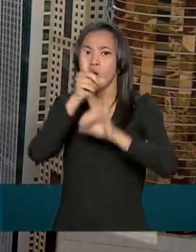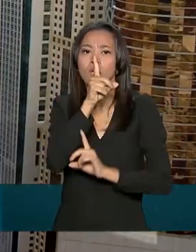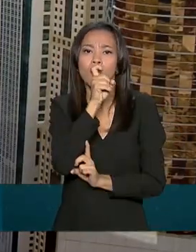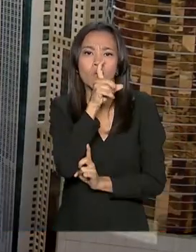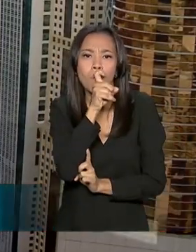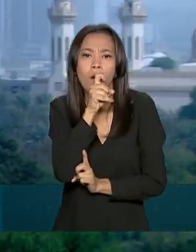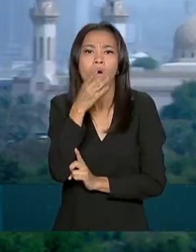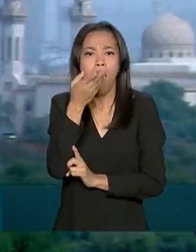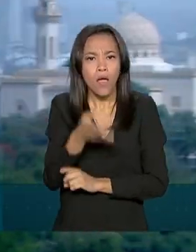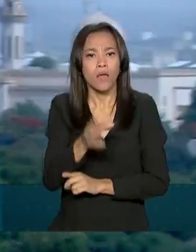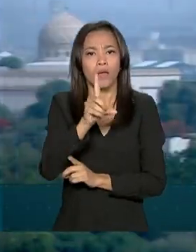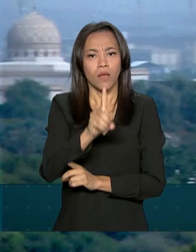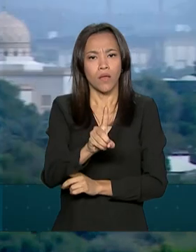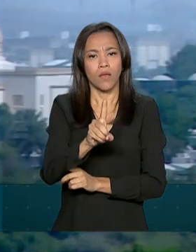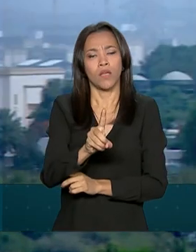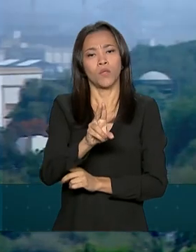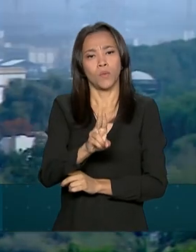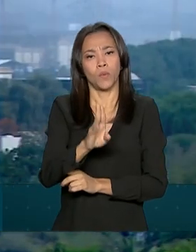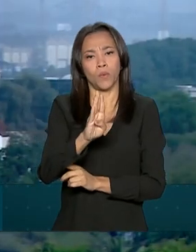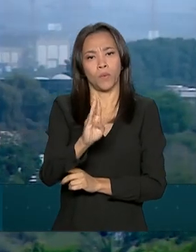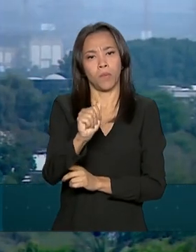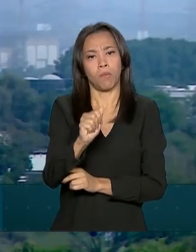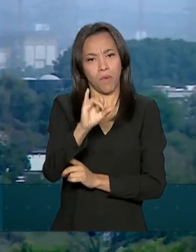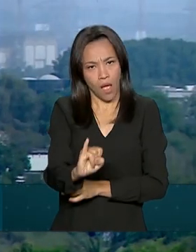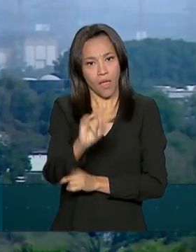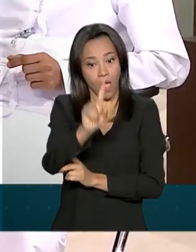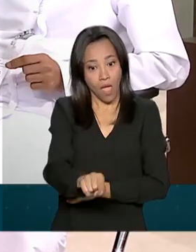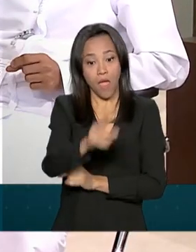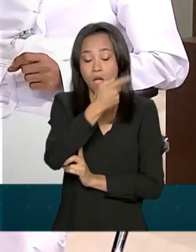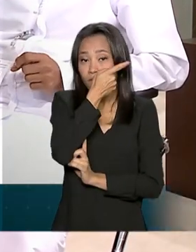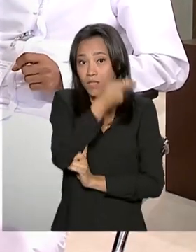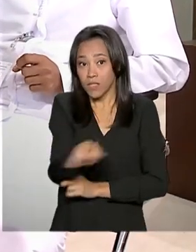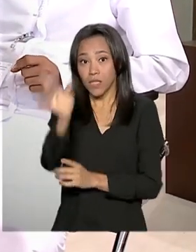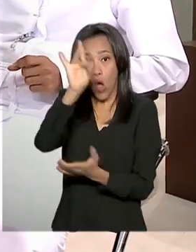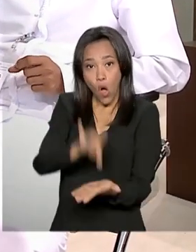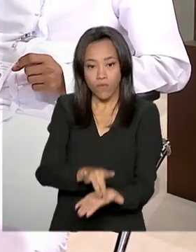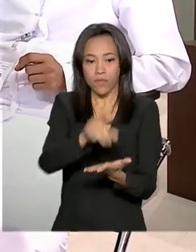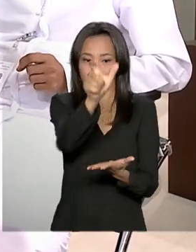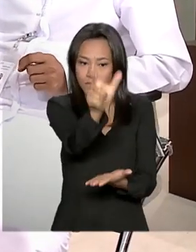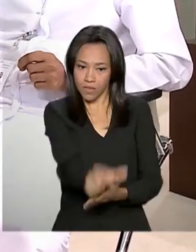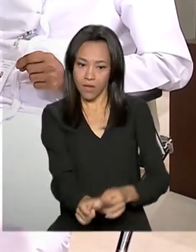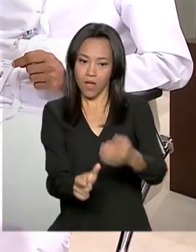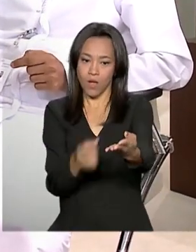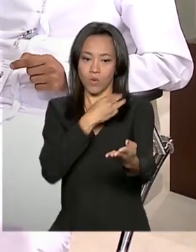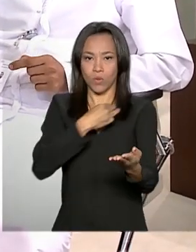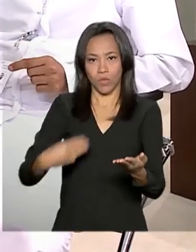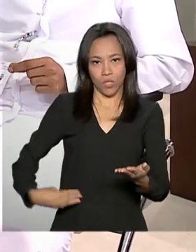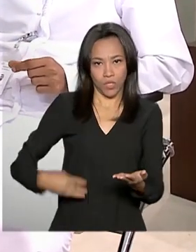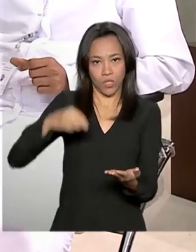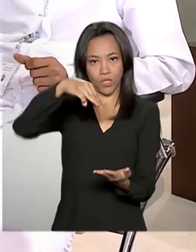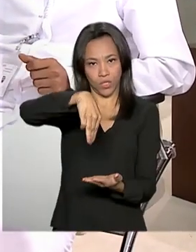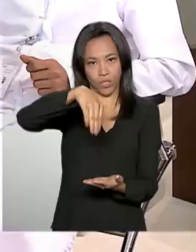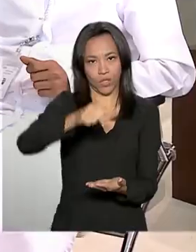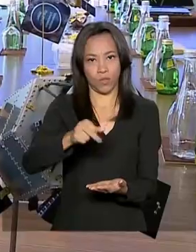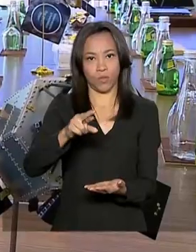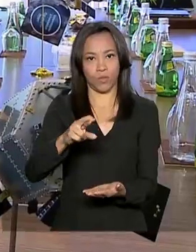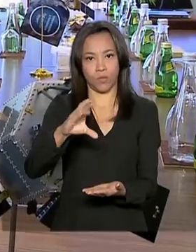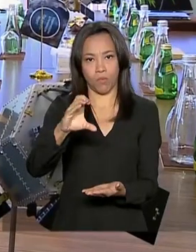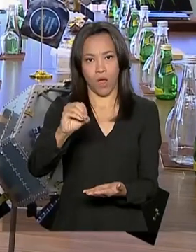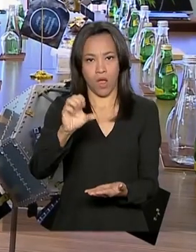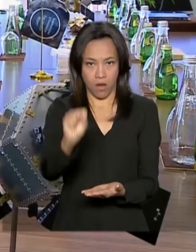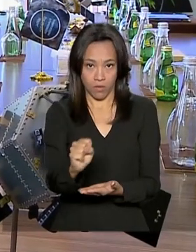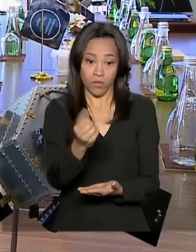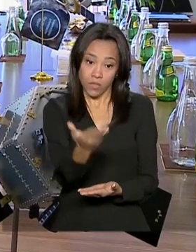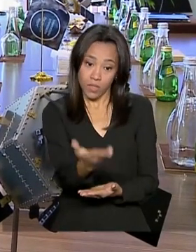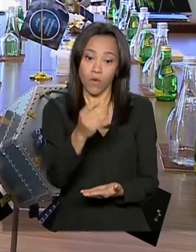de cenário para o primeiro dia de visita oficial do ministro marcos pontes aos emirados árabes além